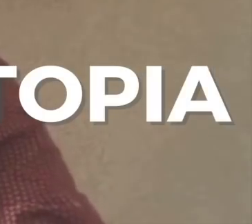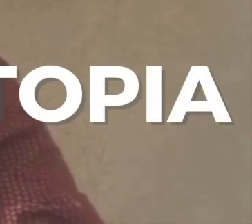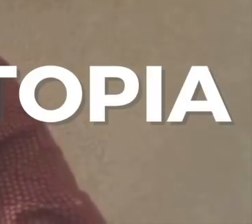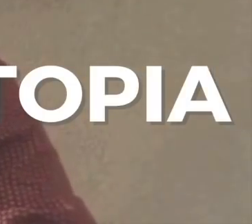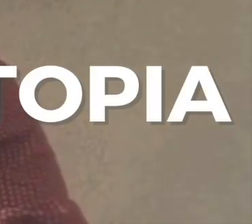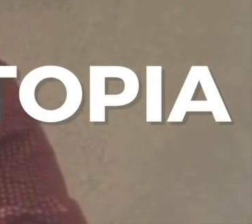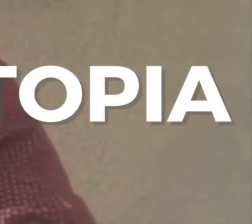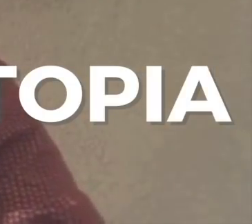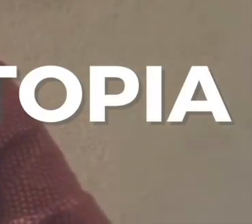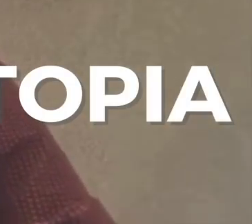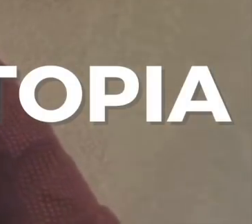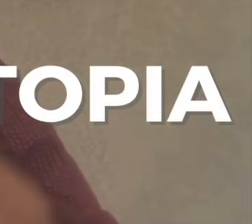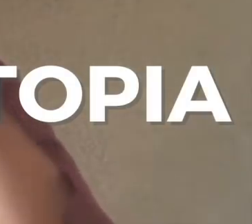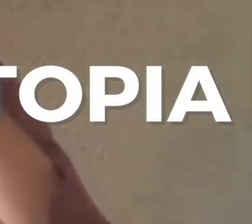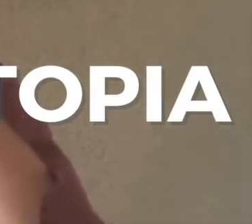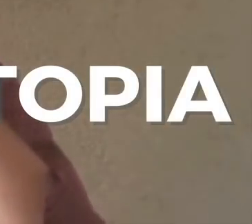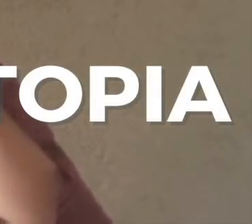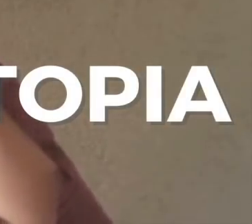Distopia.